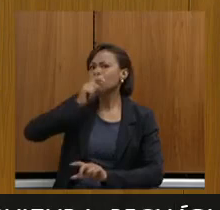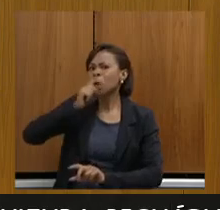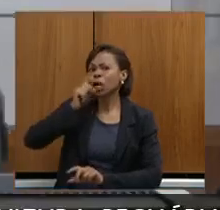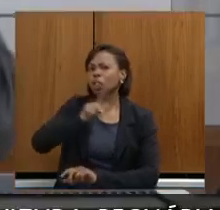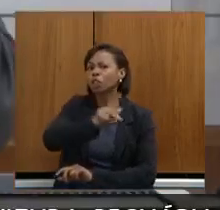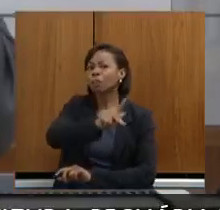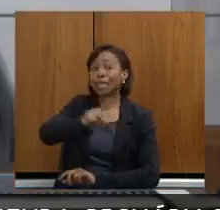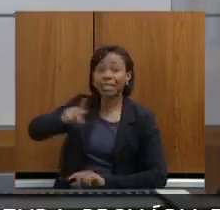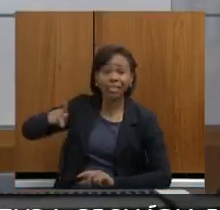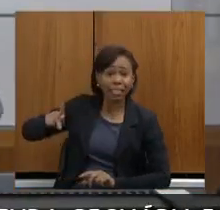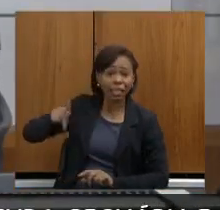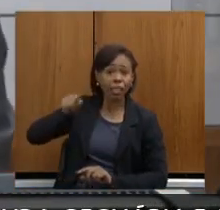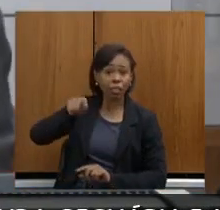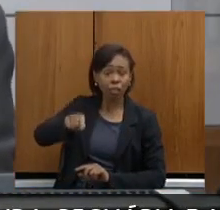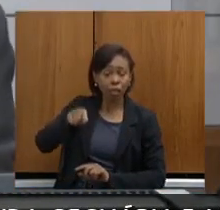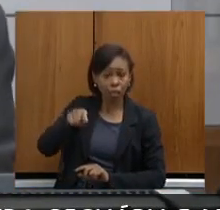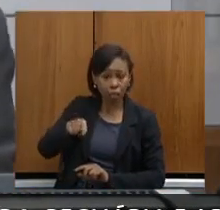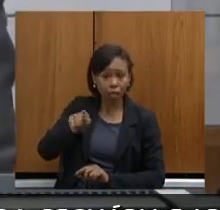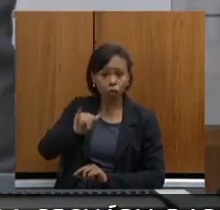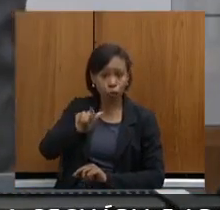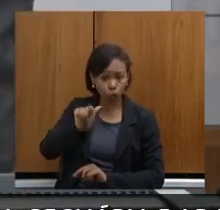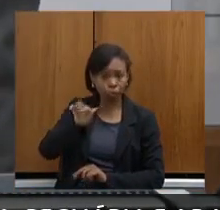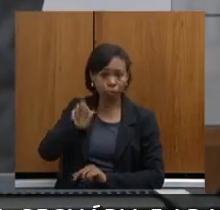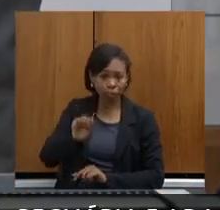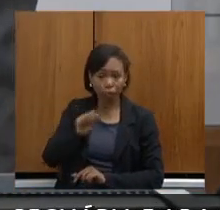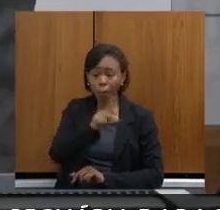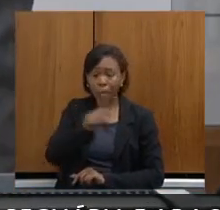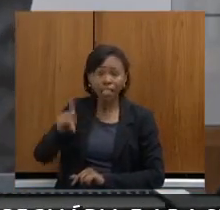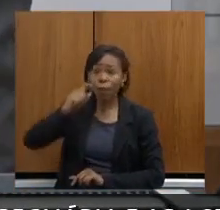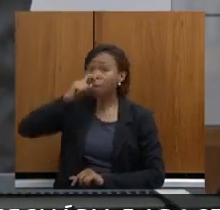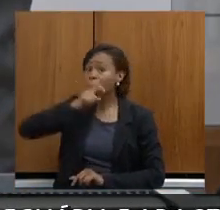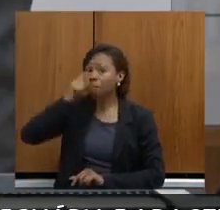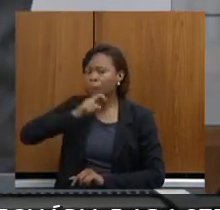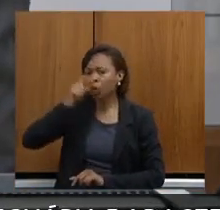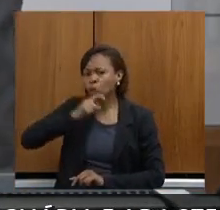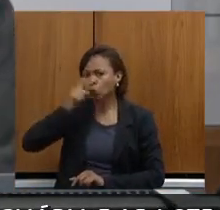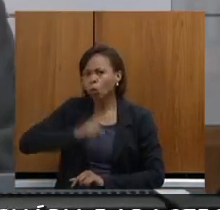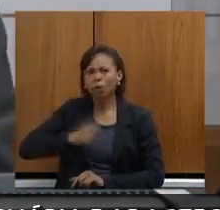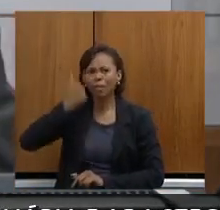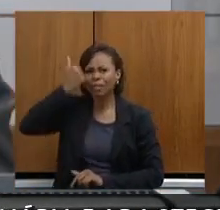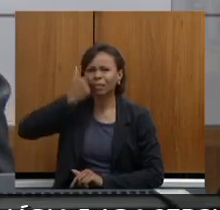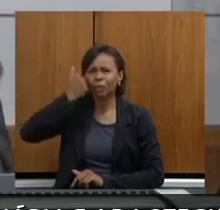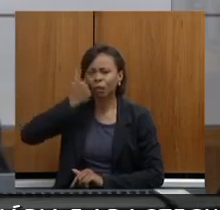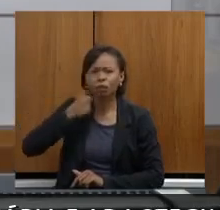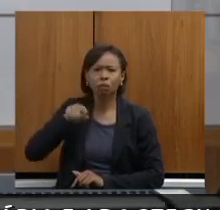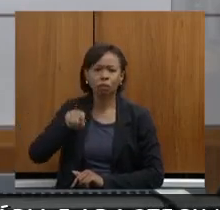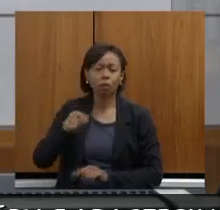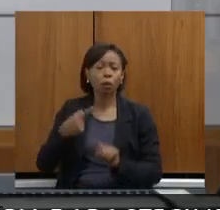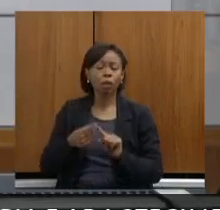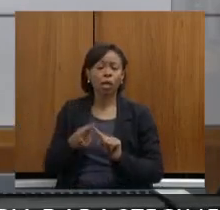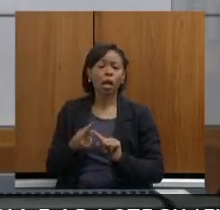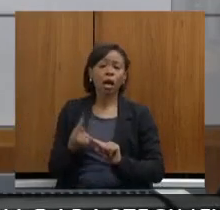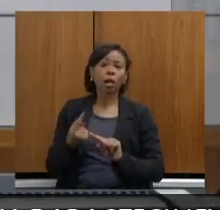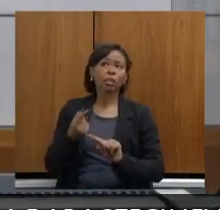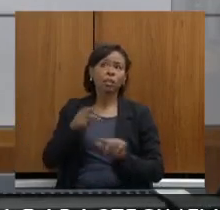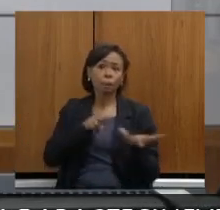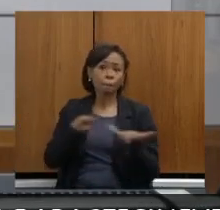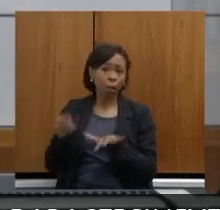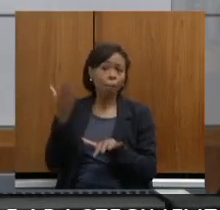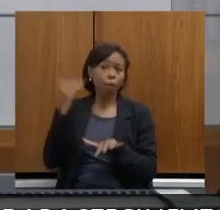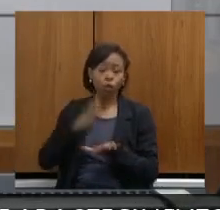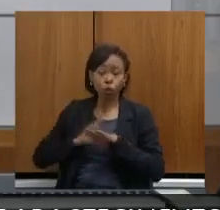o presidente do Inter de mentiroso para não falar canalha porque nós tivemos em Brasília na semana passada